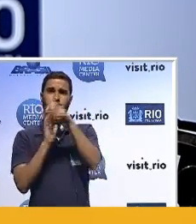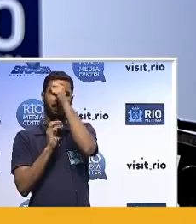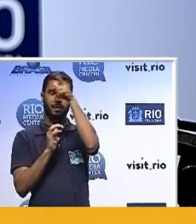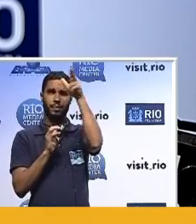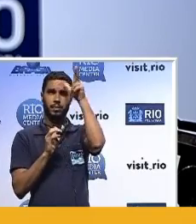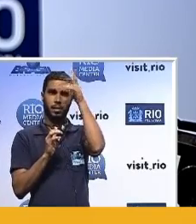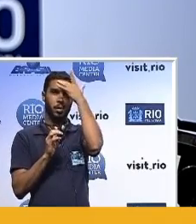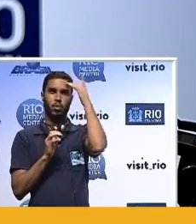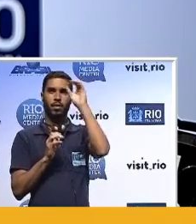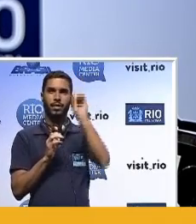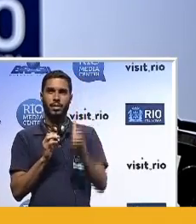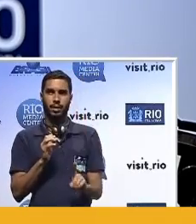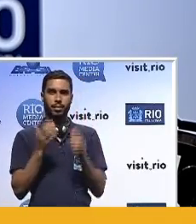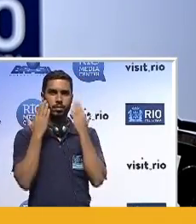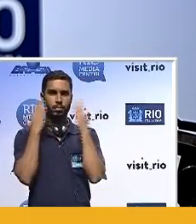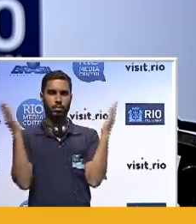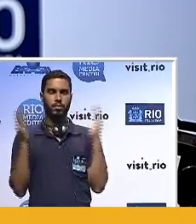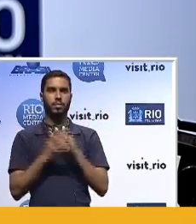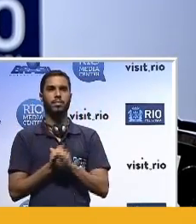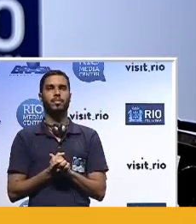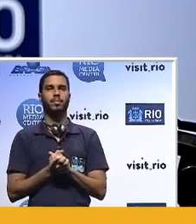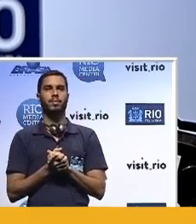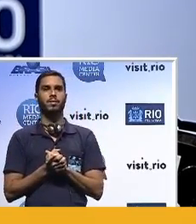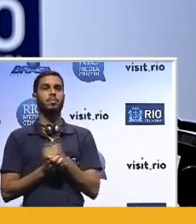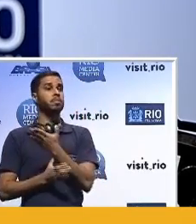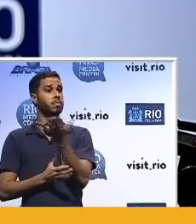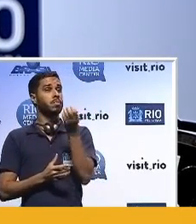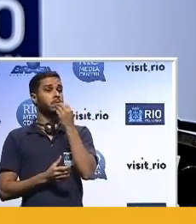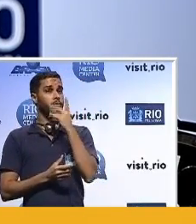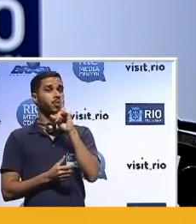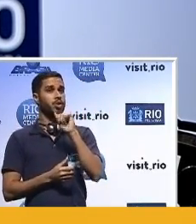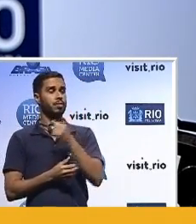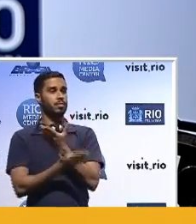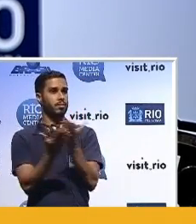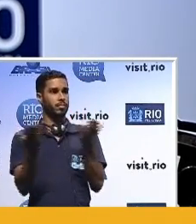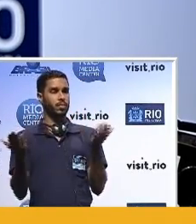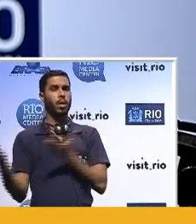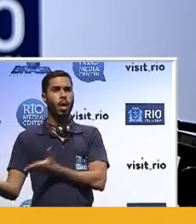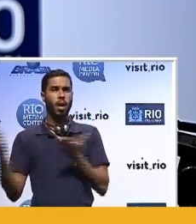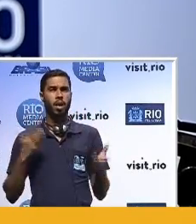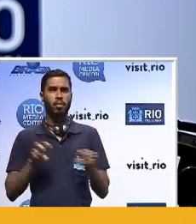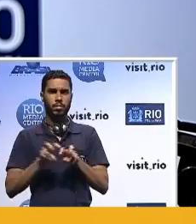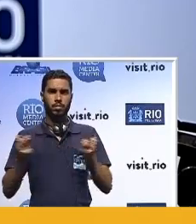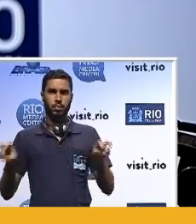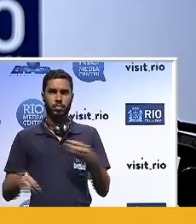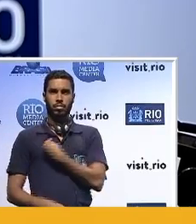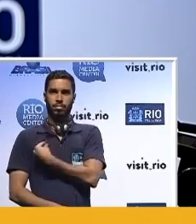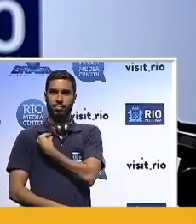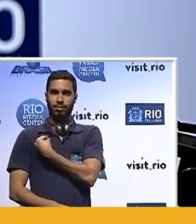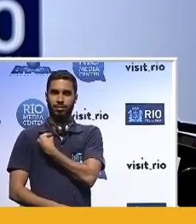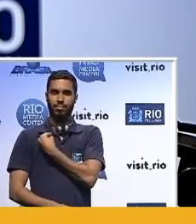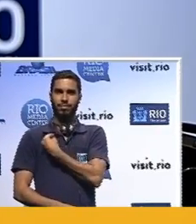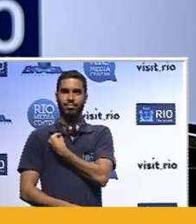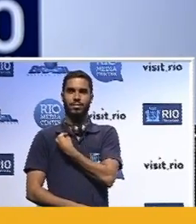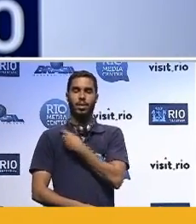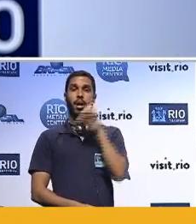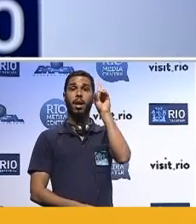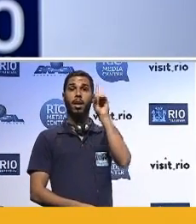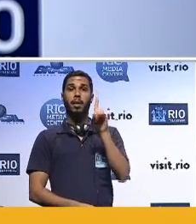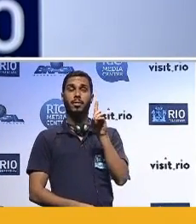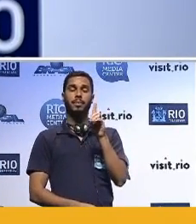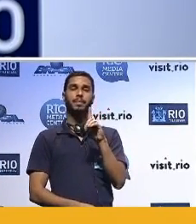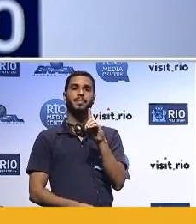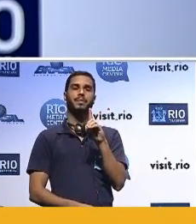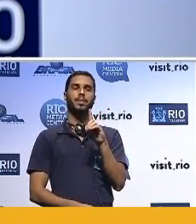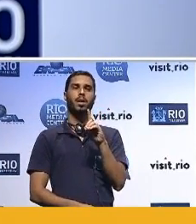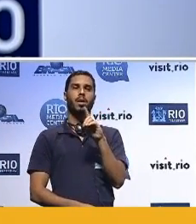com Deficiência. Saudamos os presentes e convidamos para compor a mesa. A diretora do Ministério do Turismo, a